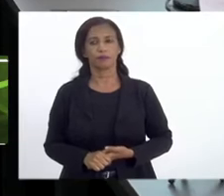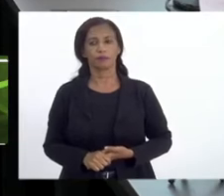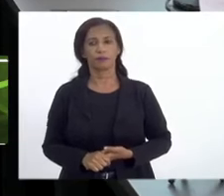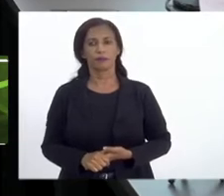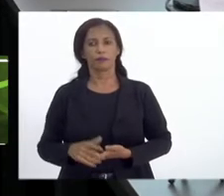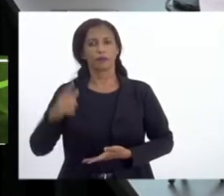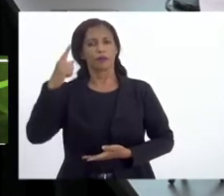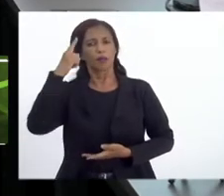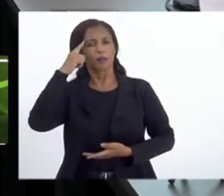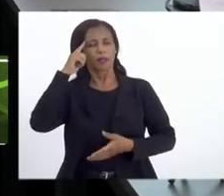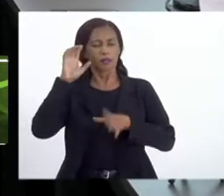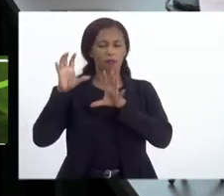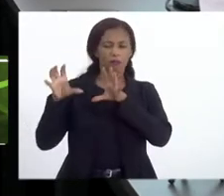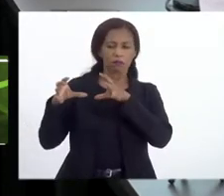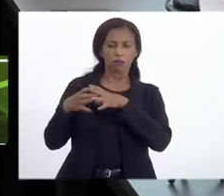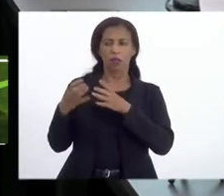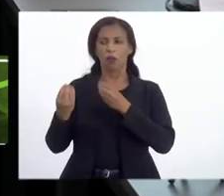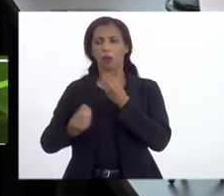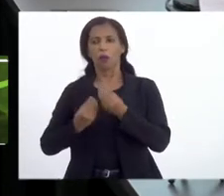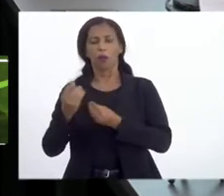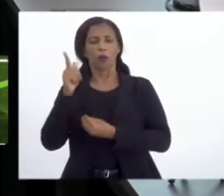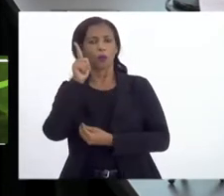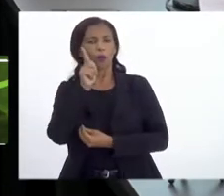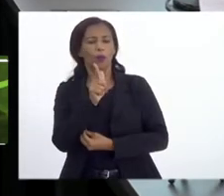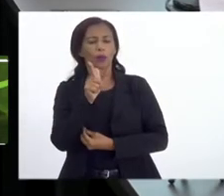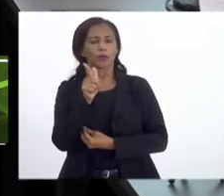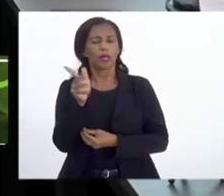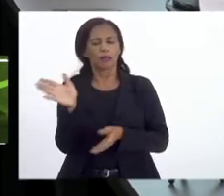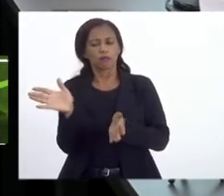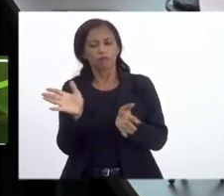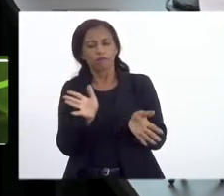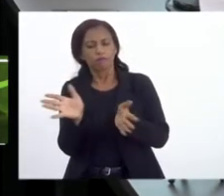pensar coletivamente como a gente consegue viabilizar